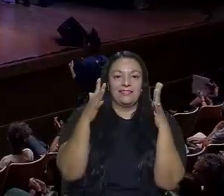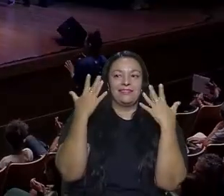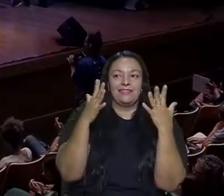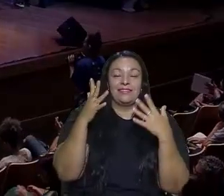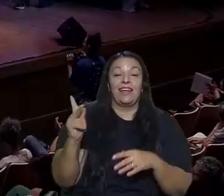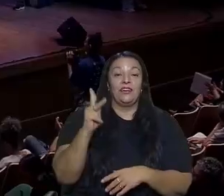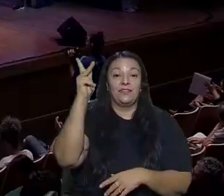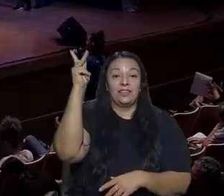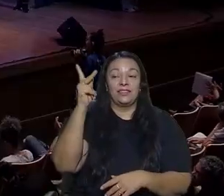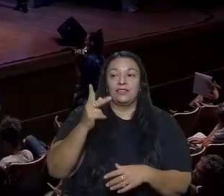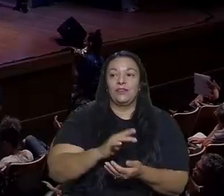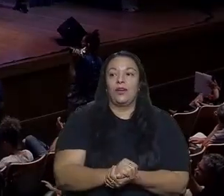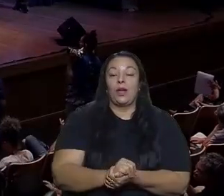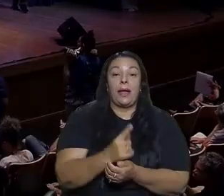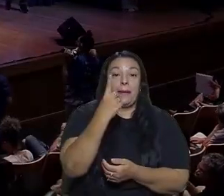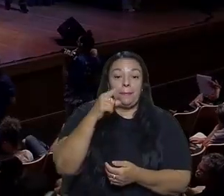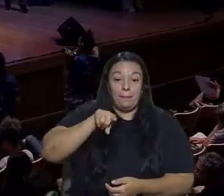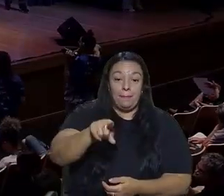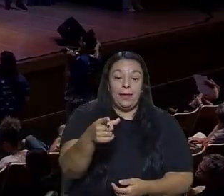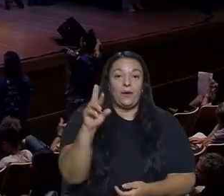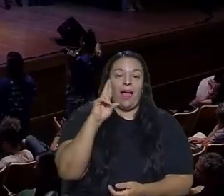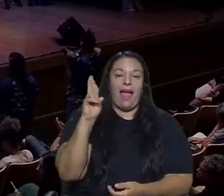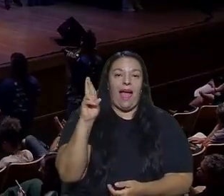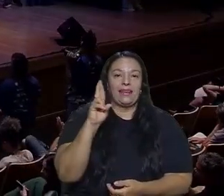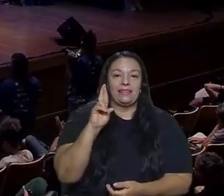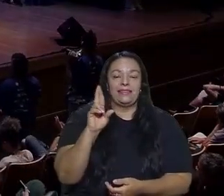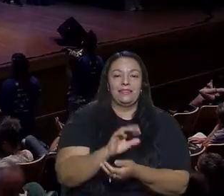O vencedor que vai receber R$1.000.